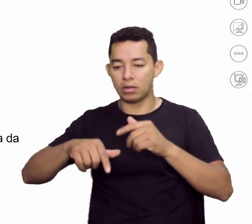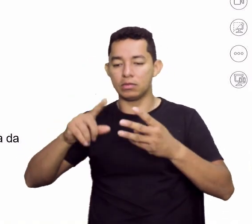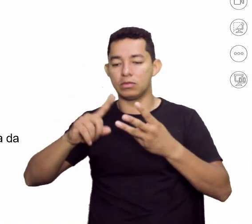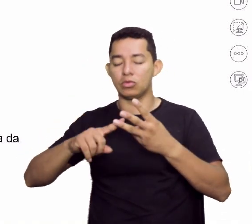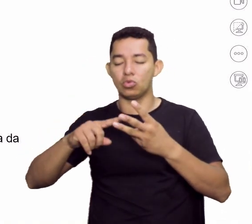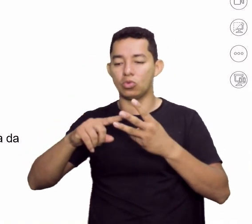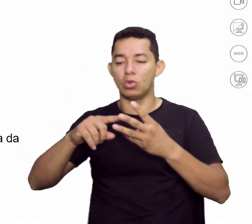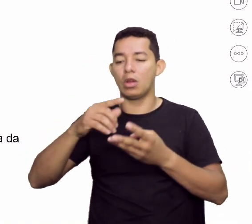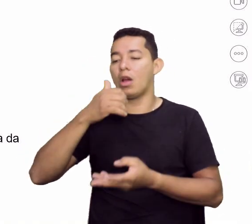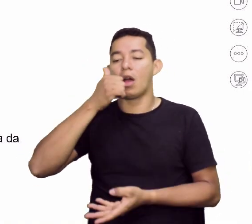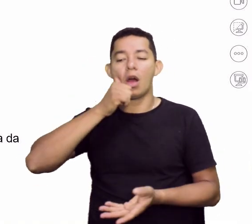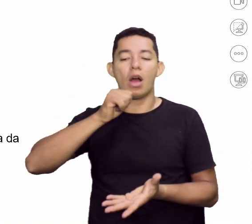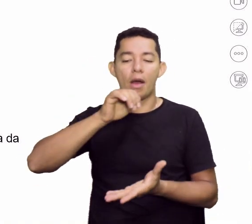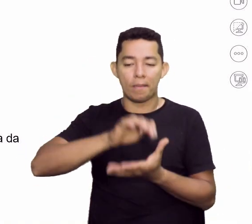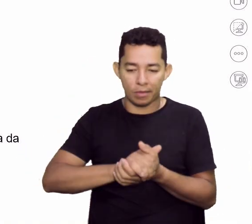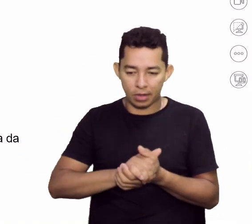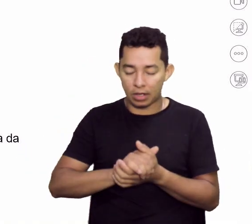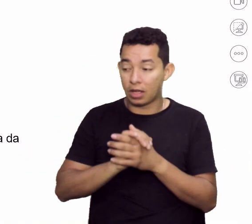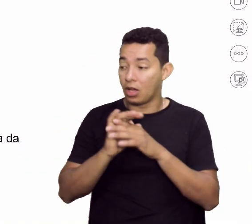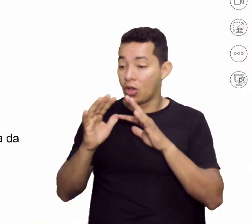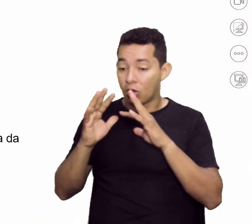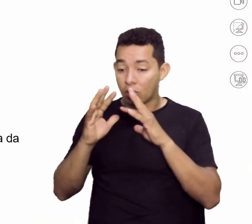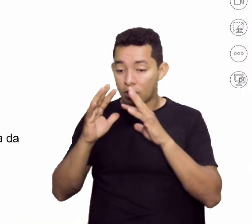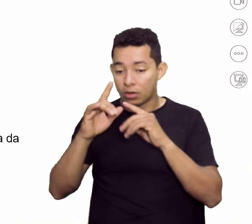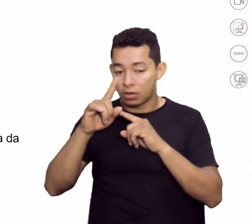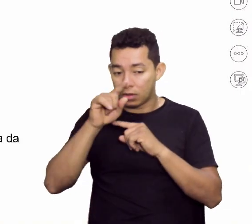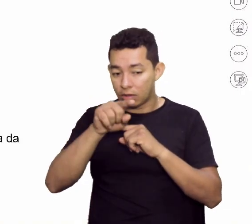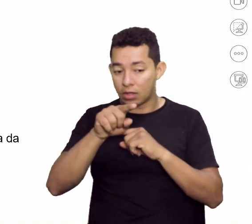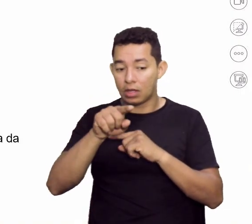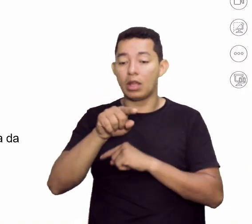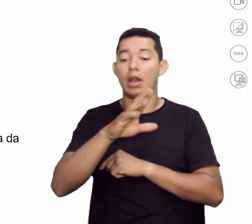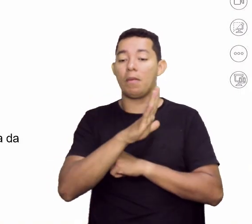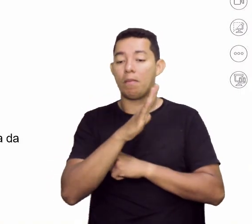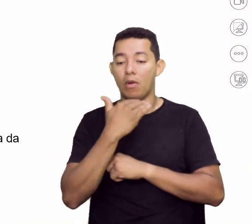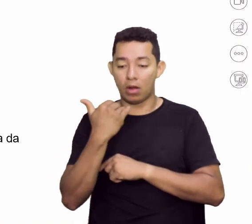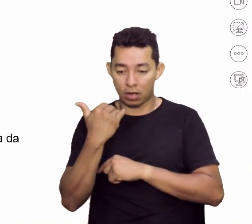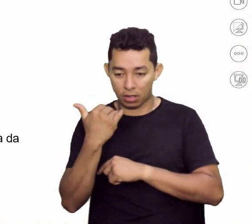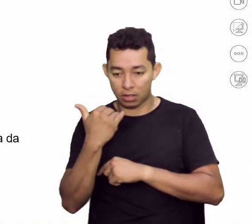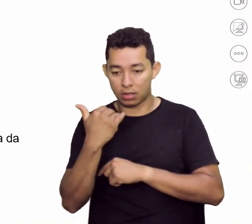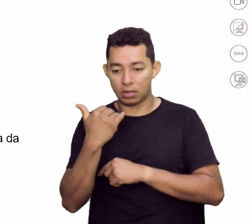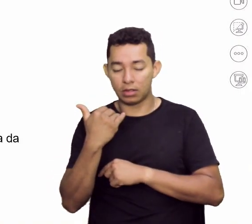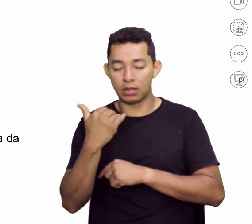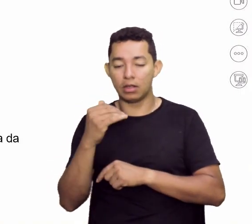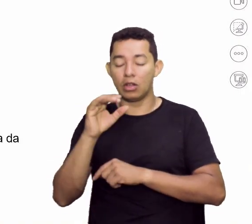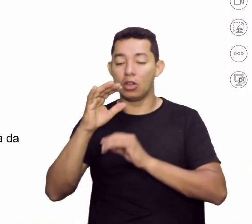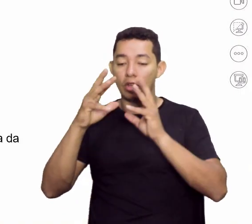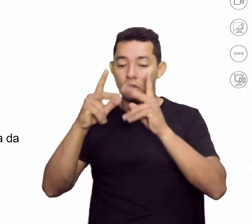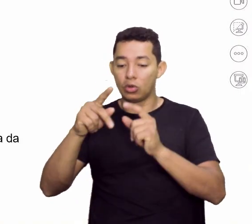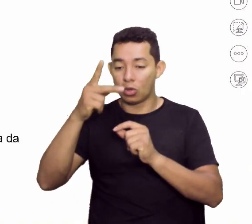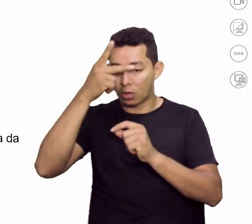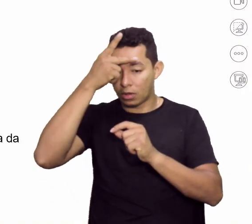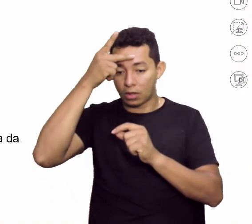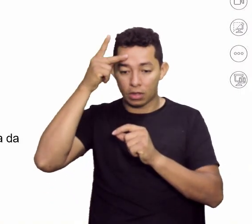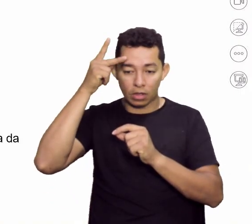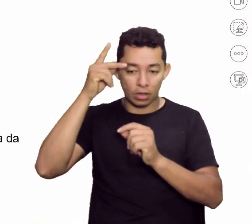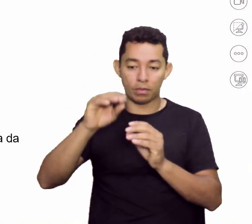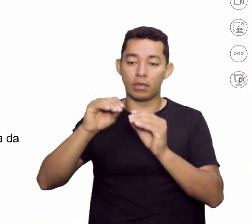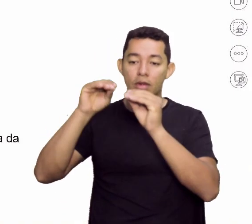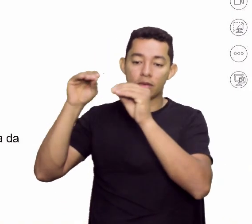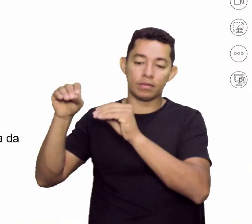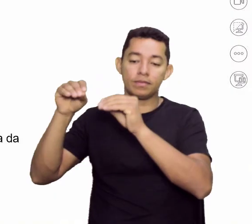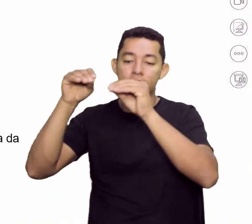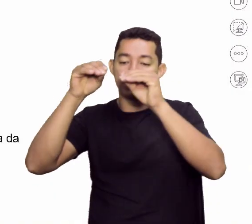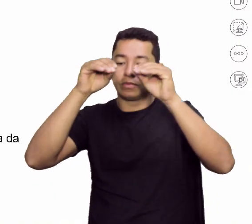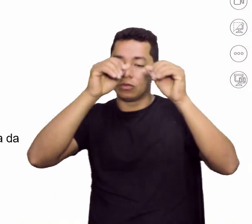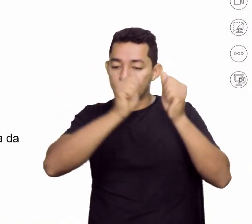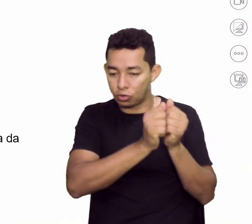todo mundo, quando ele morria, todo mundo ia para dentro da tumba. Existe aqui essa ideia aqui,